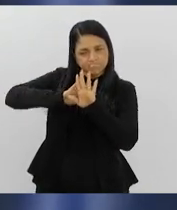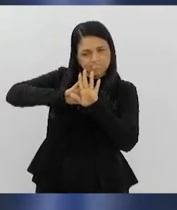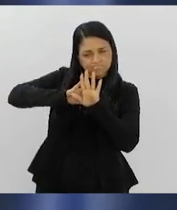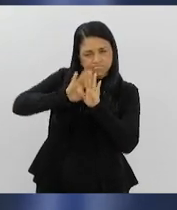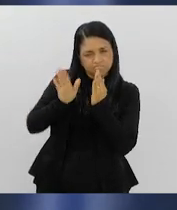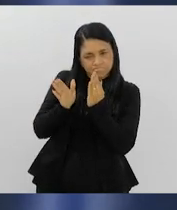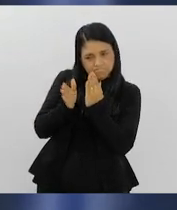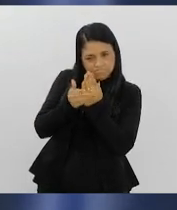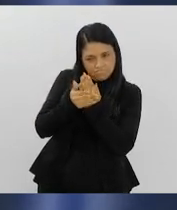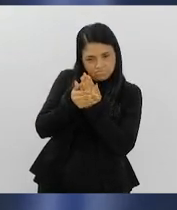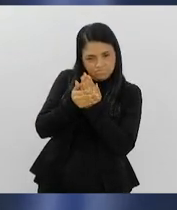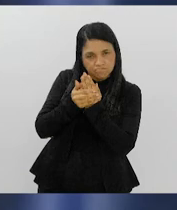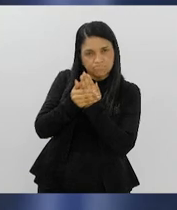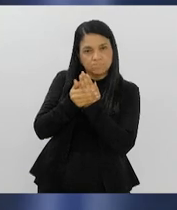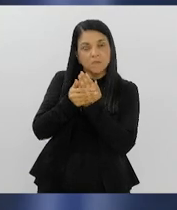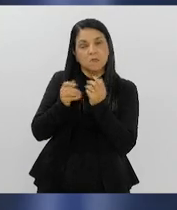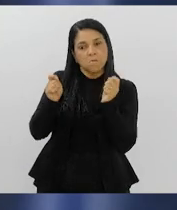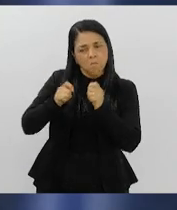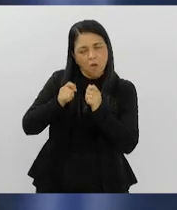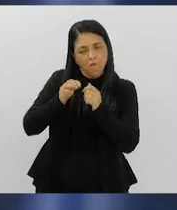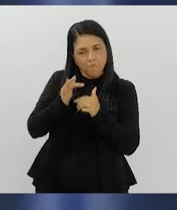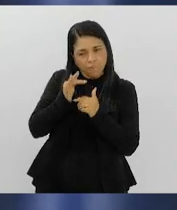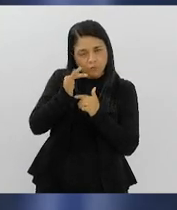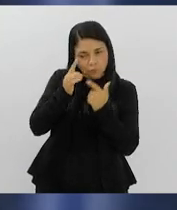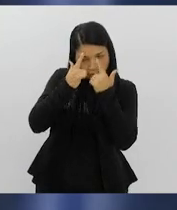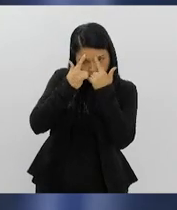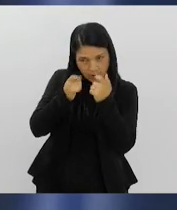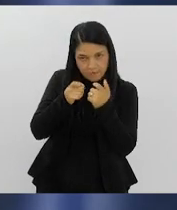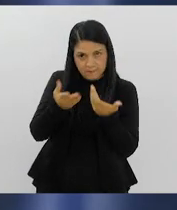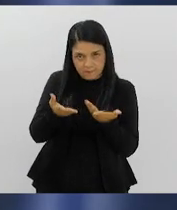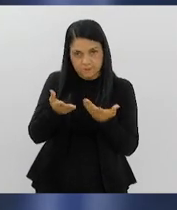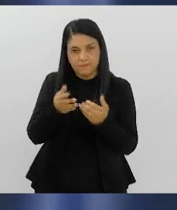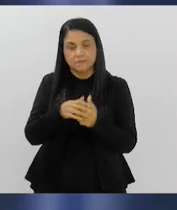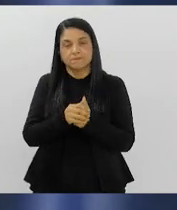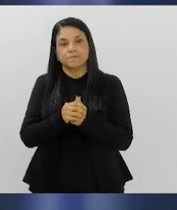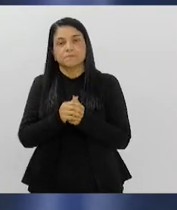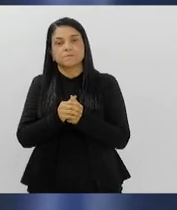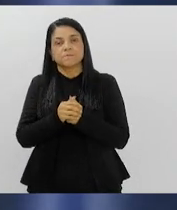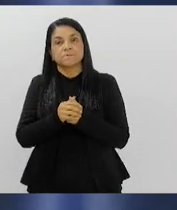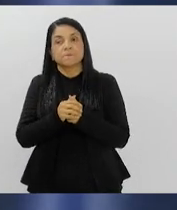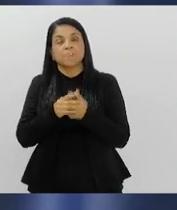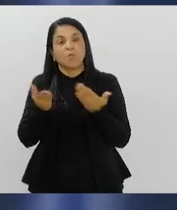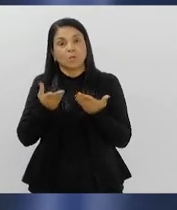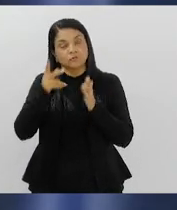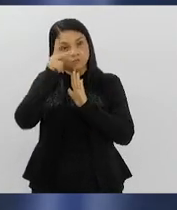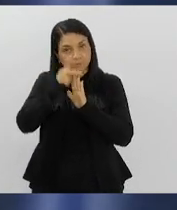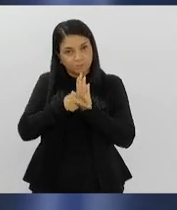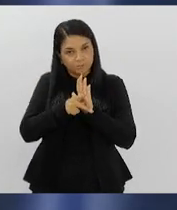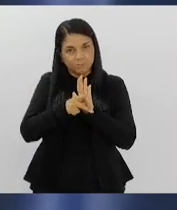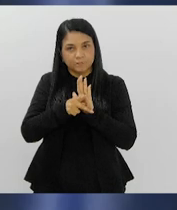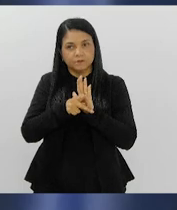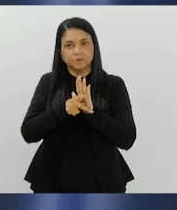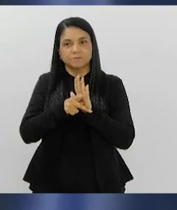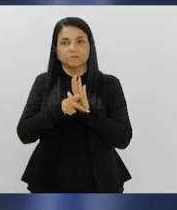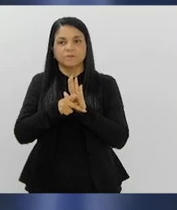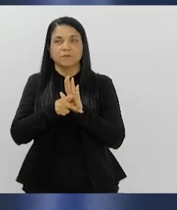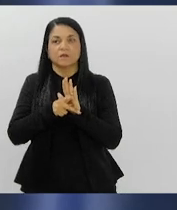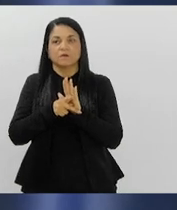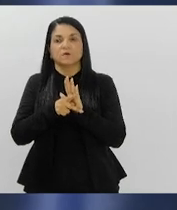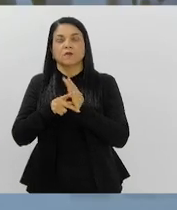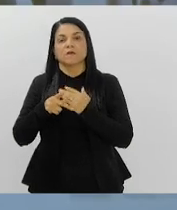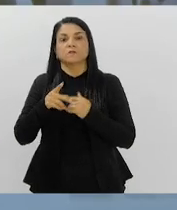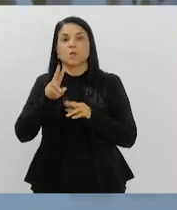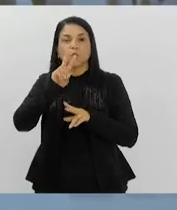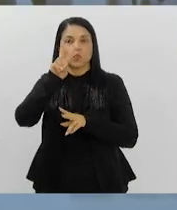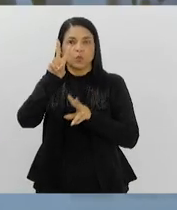pode desaguar num ato de violência. Então, como eu disse, né, hoje o projeto nosso, né, que a gente deu o nome de Conviver, né,